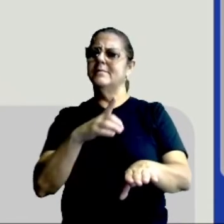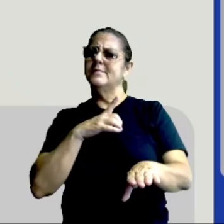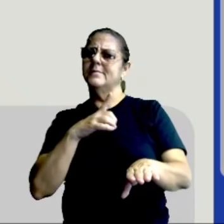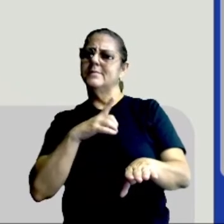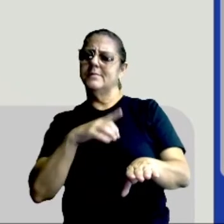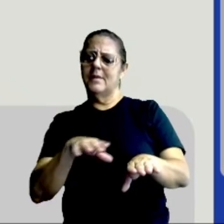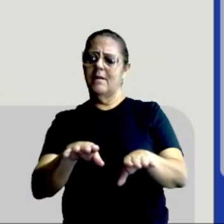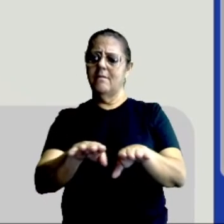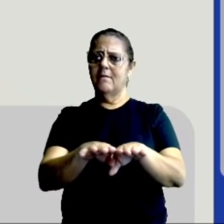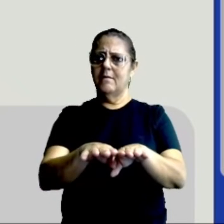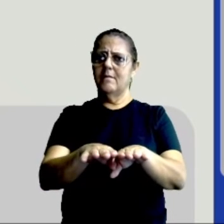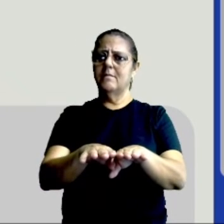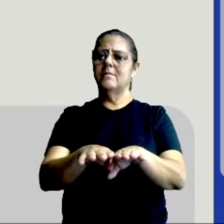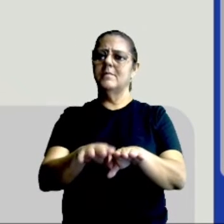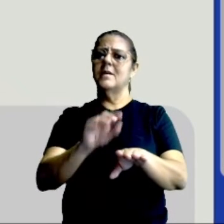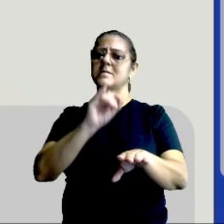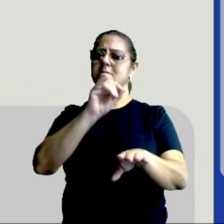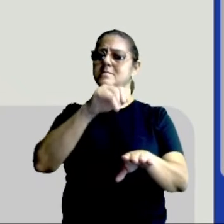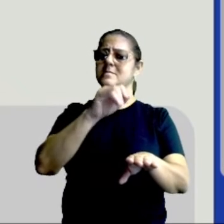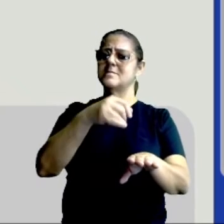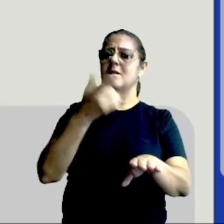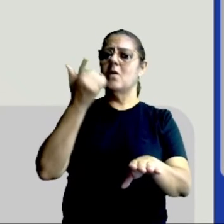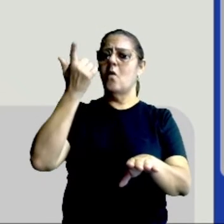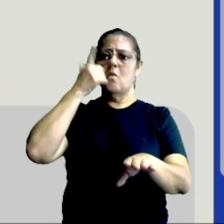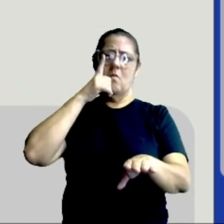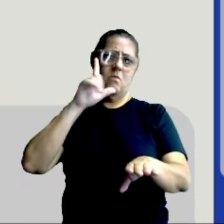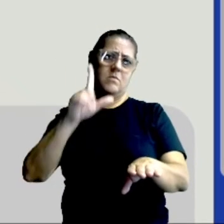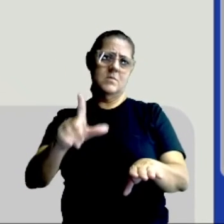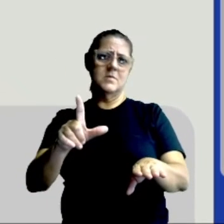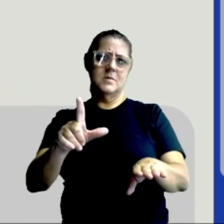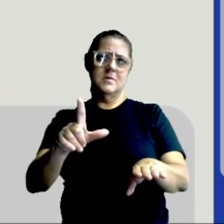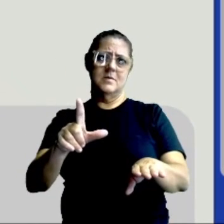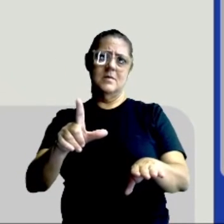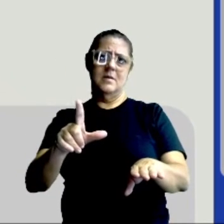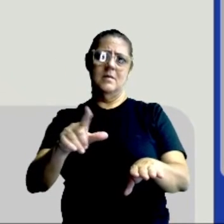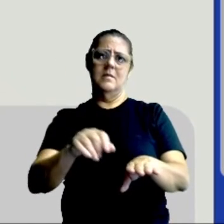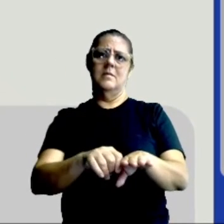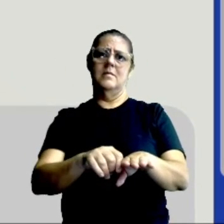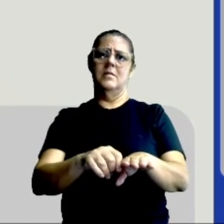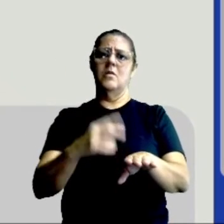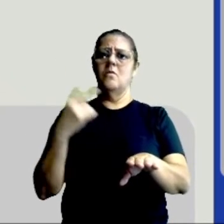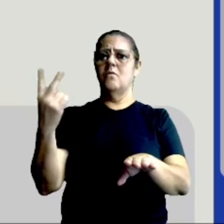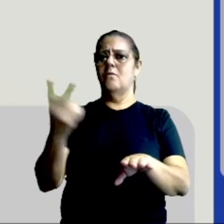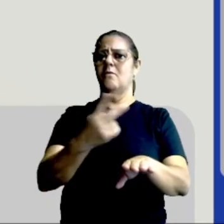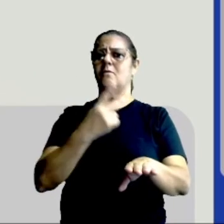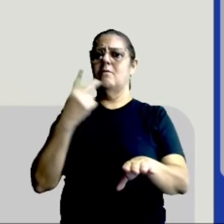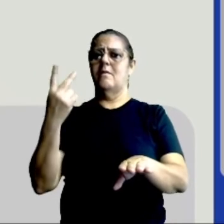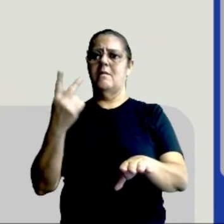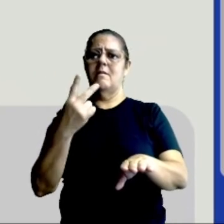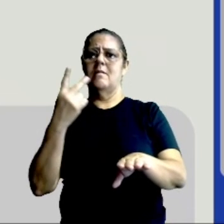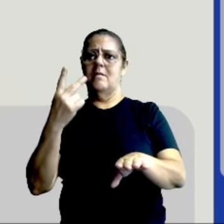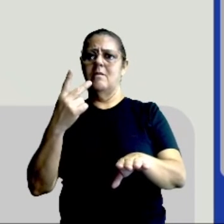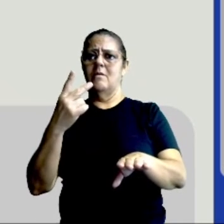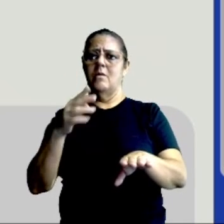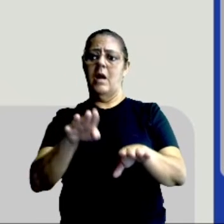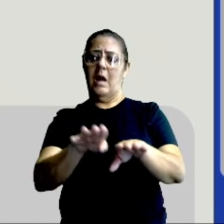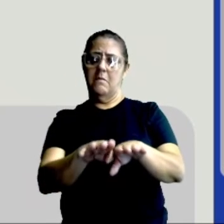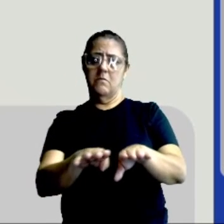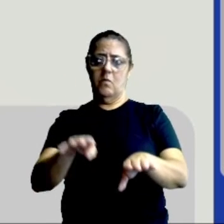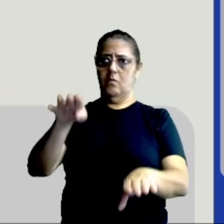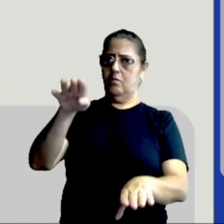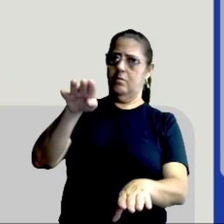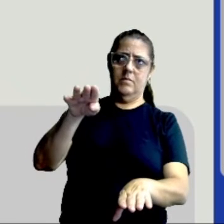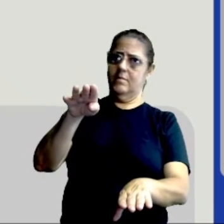equilibrada, vai dar para a gente descobrir o valor desconhecido, pessoal? Dá sim, só não dá quando está em